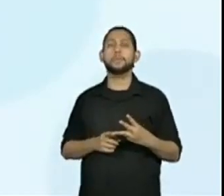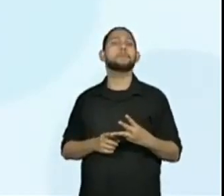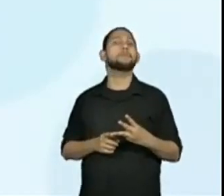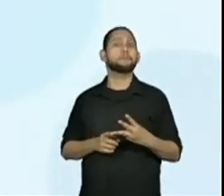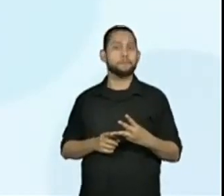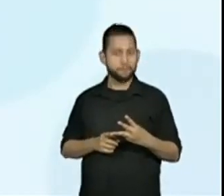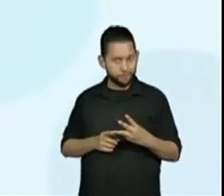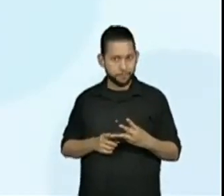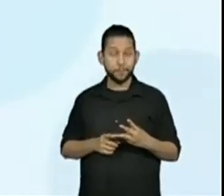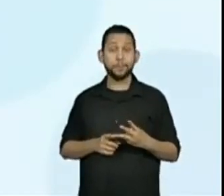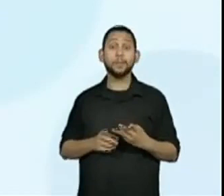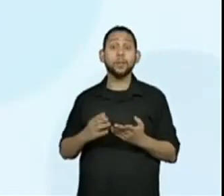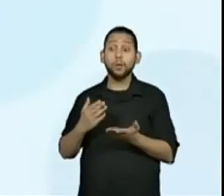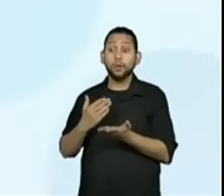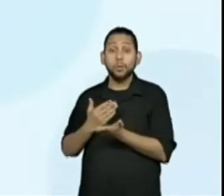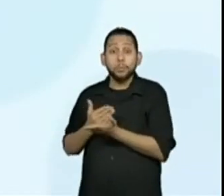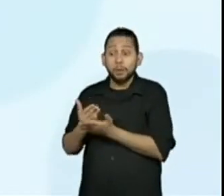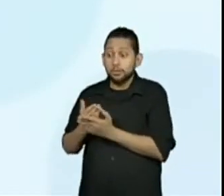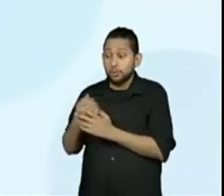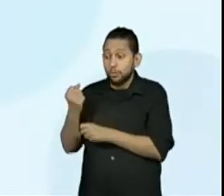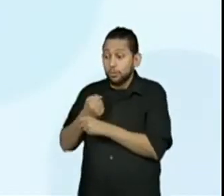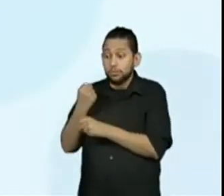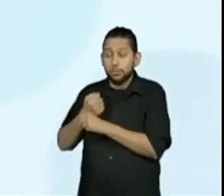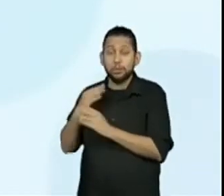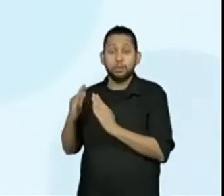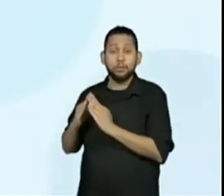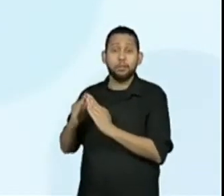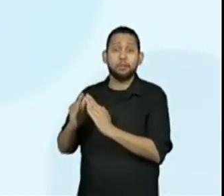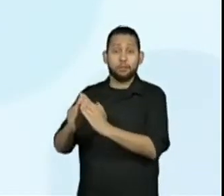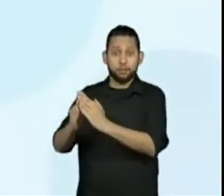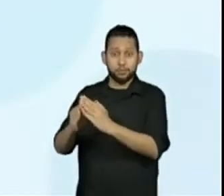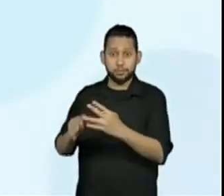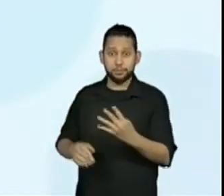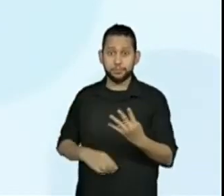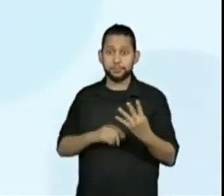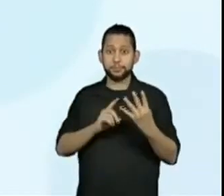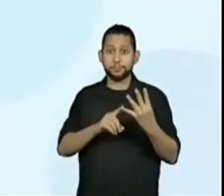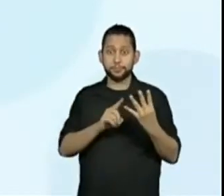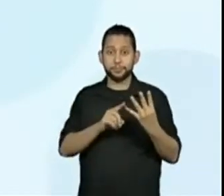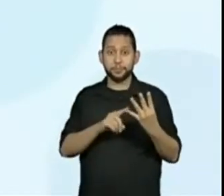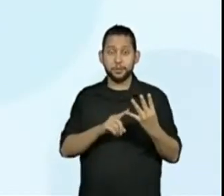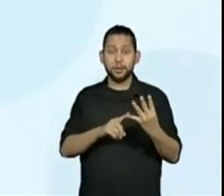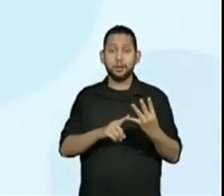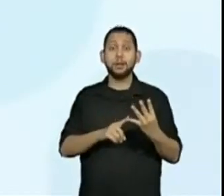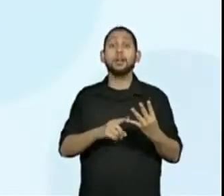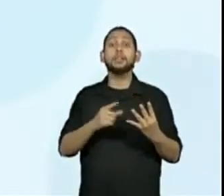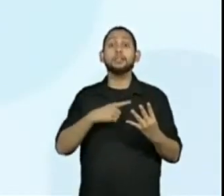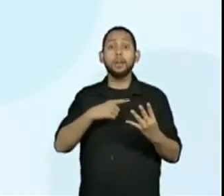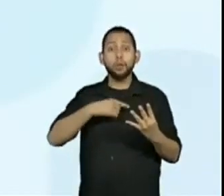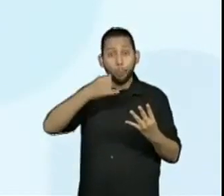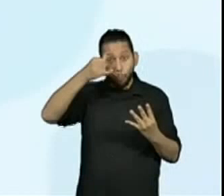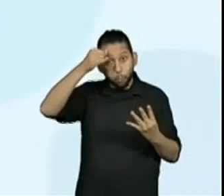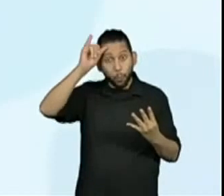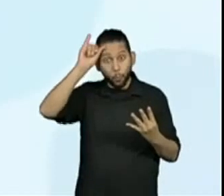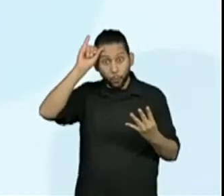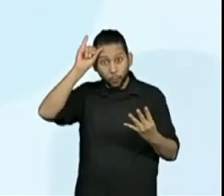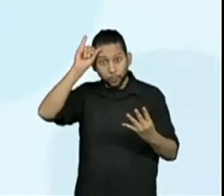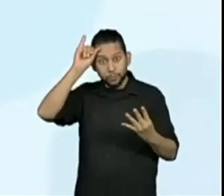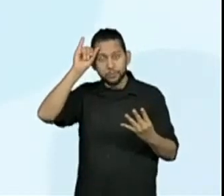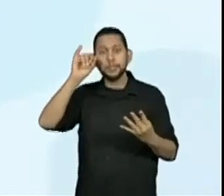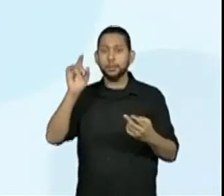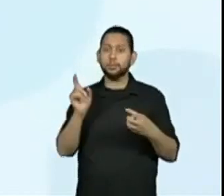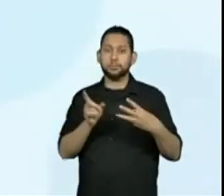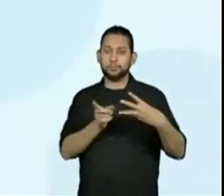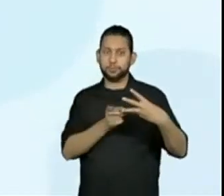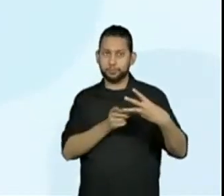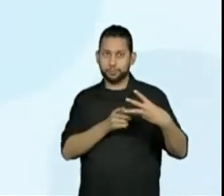A crescente urbanização. Aí apontaram pastagens. Então eu vou colocar a urbanização, não é sem uma